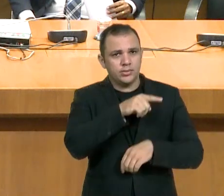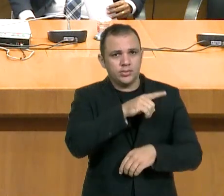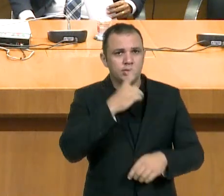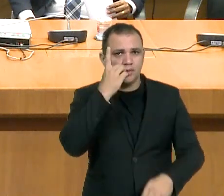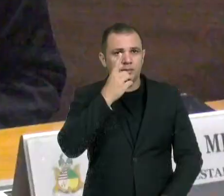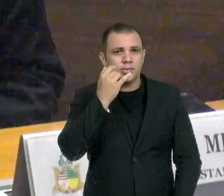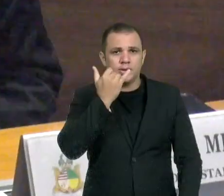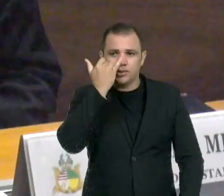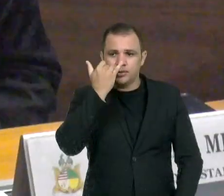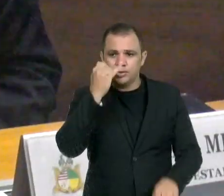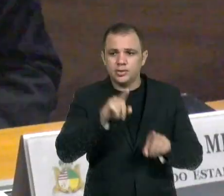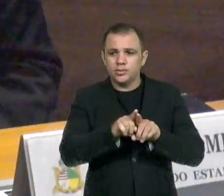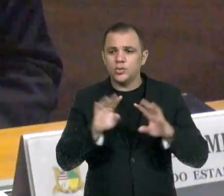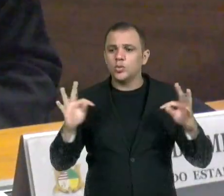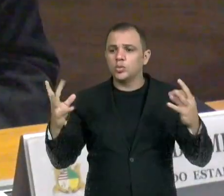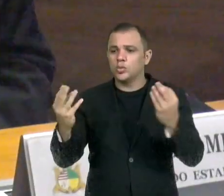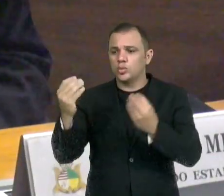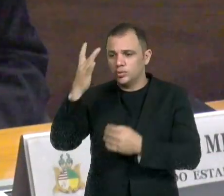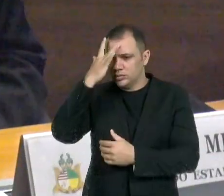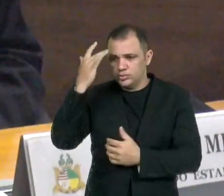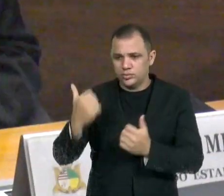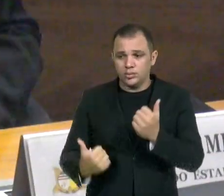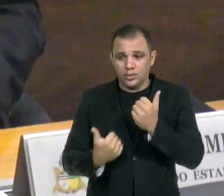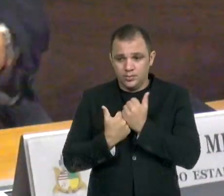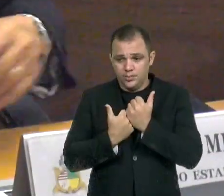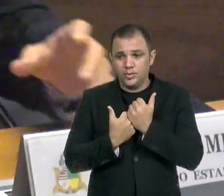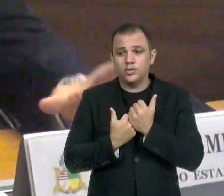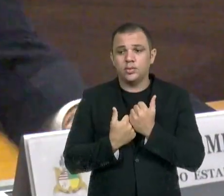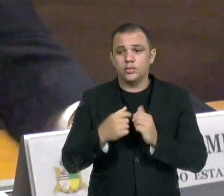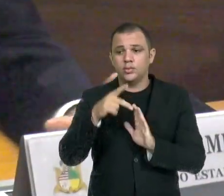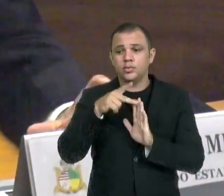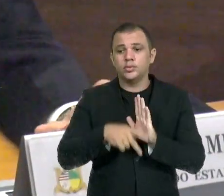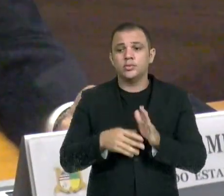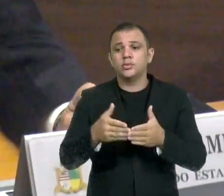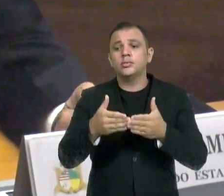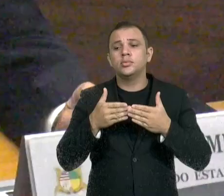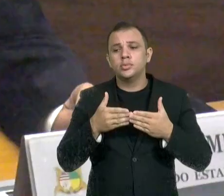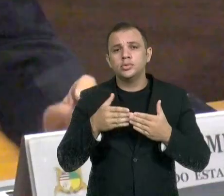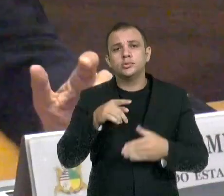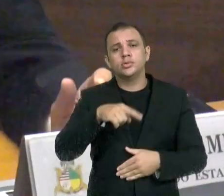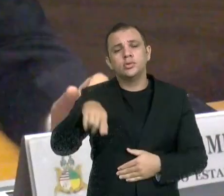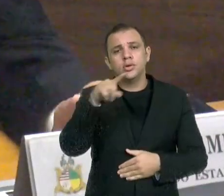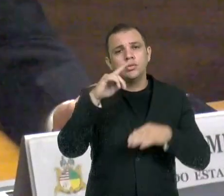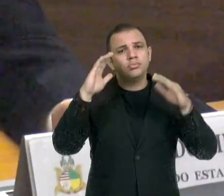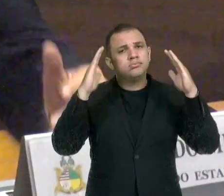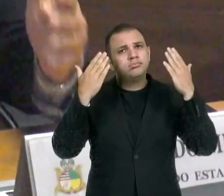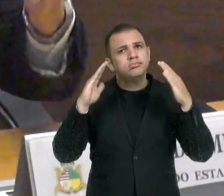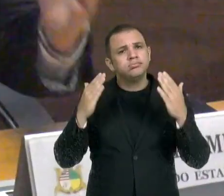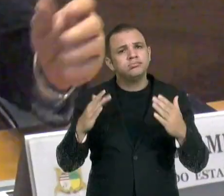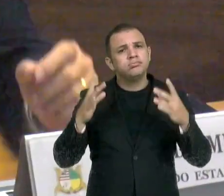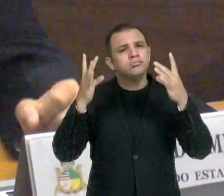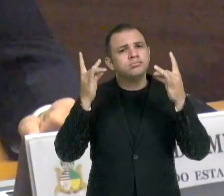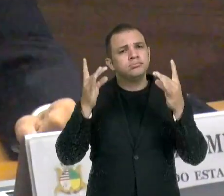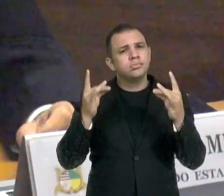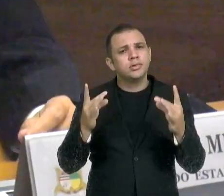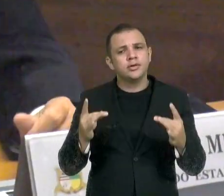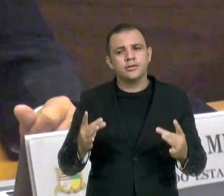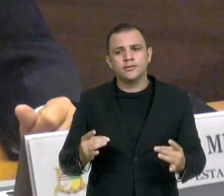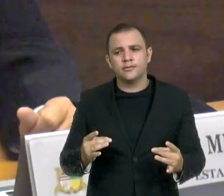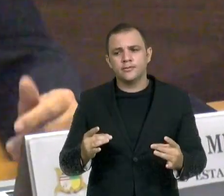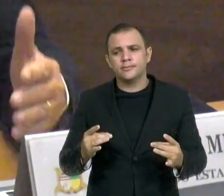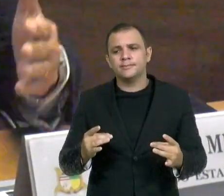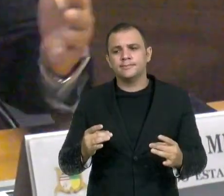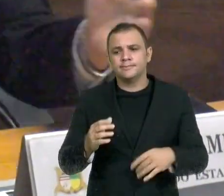que apoiaram o nosso projeto e pedir que façam uma análise detalhada, realmente, do que